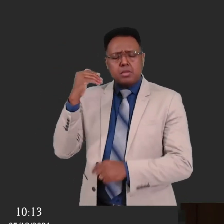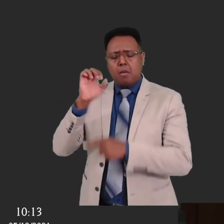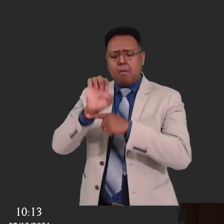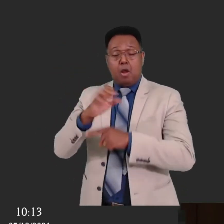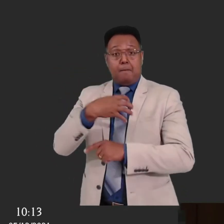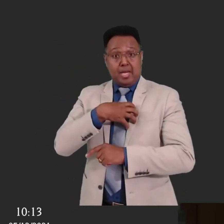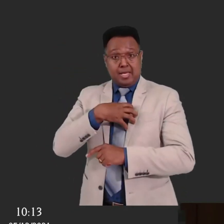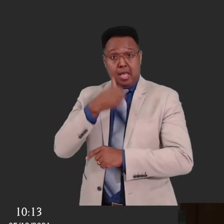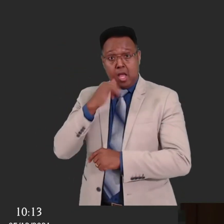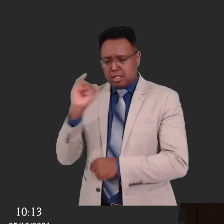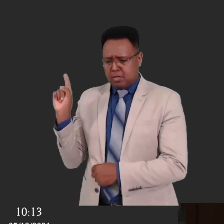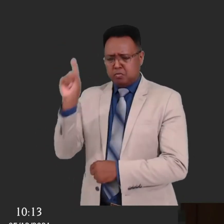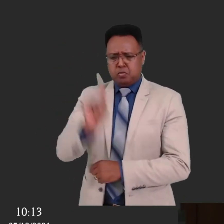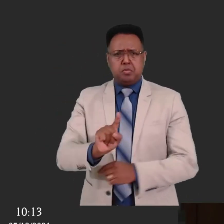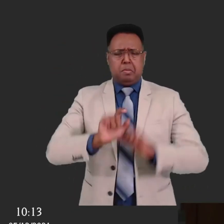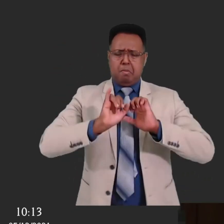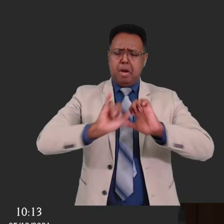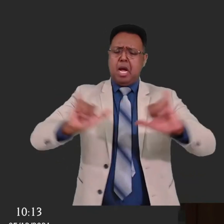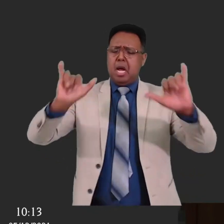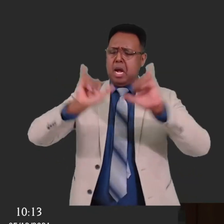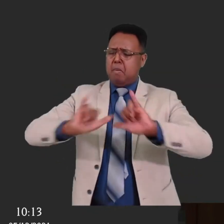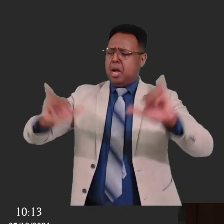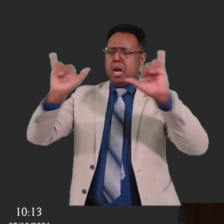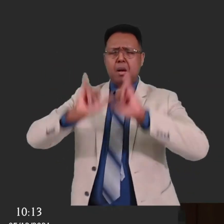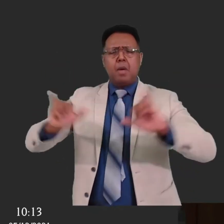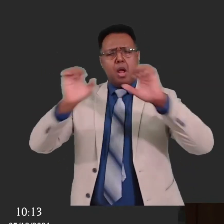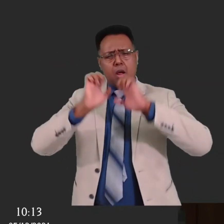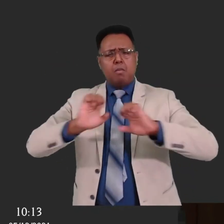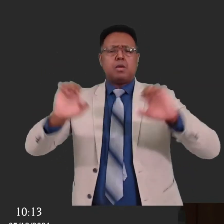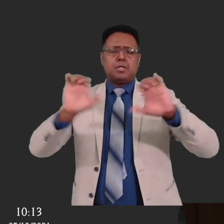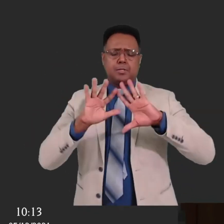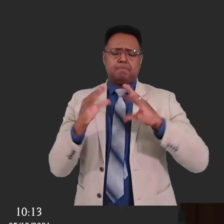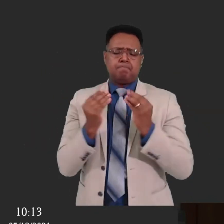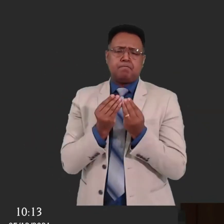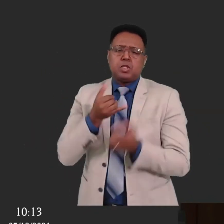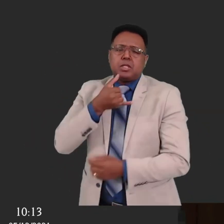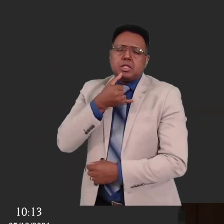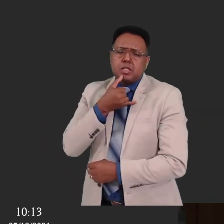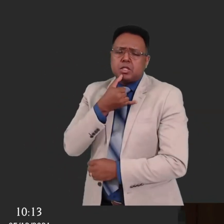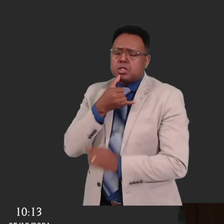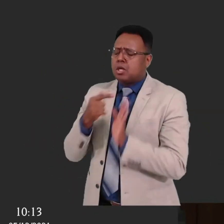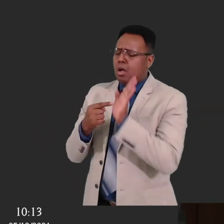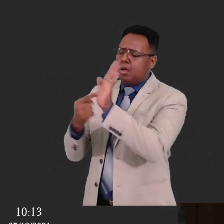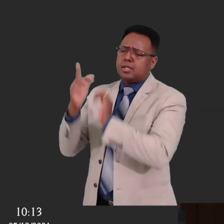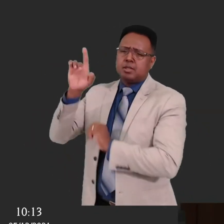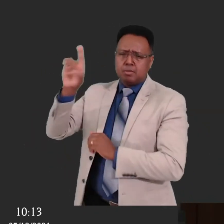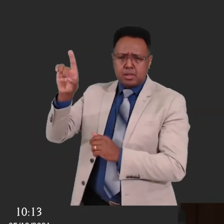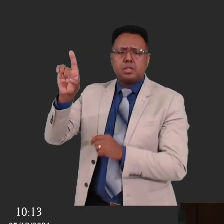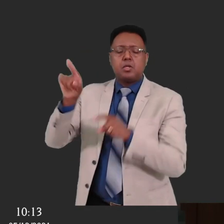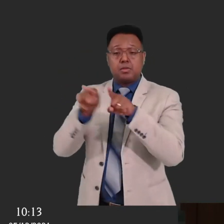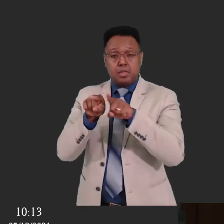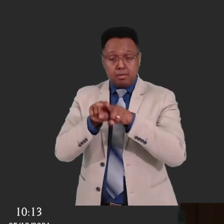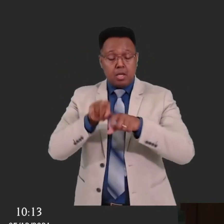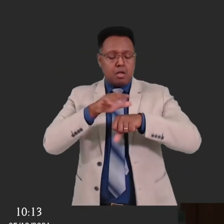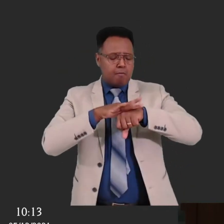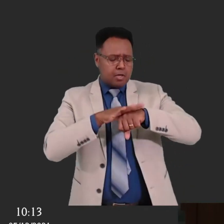ausência dela. Oremos, como os outros pedidos, por enfermidades, causas,